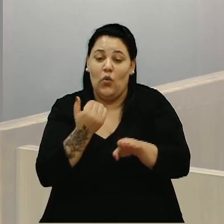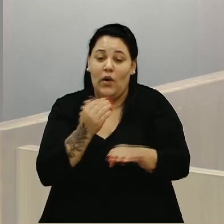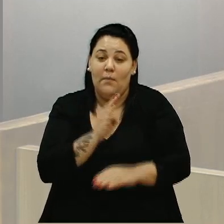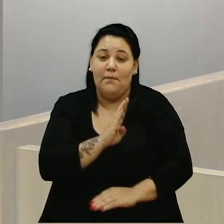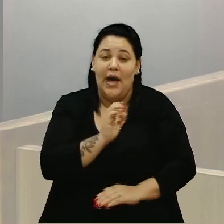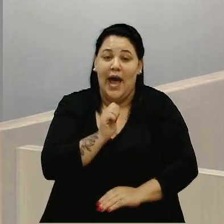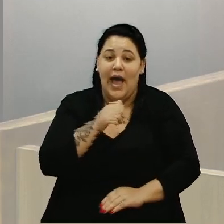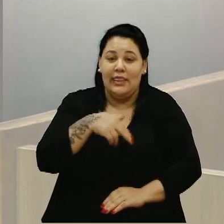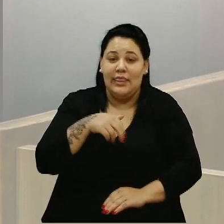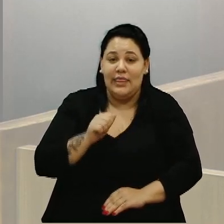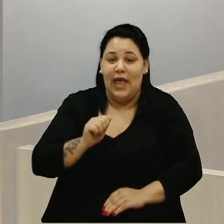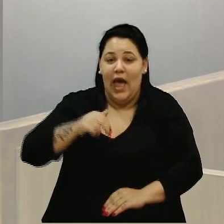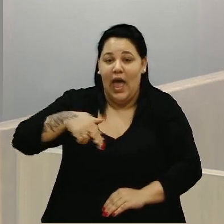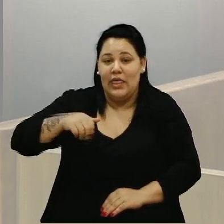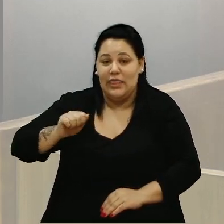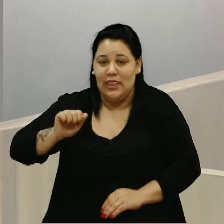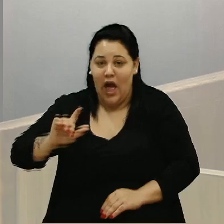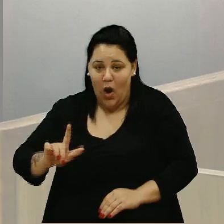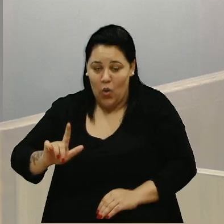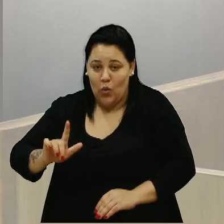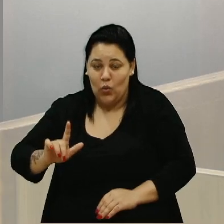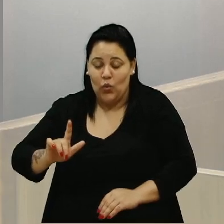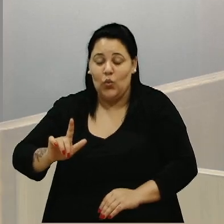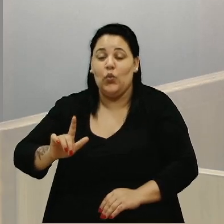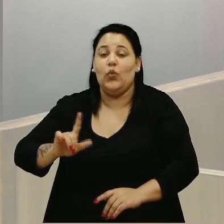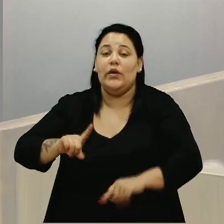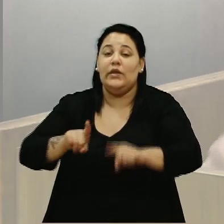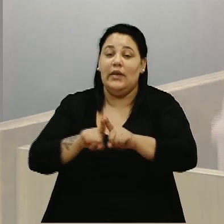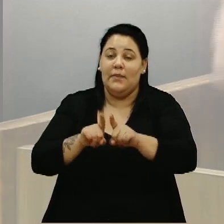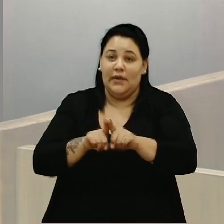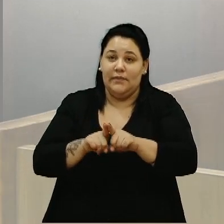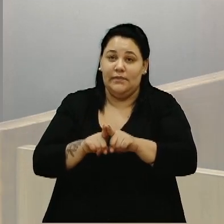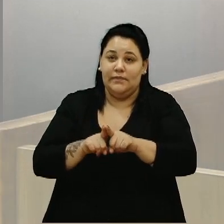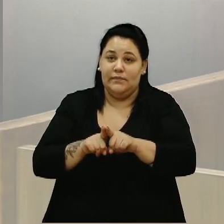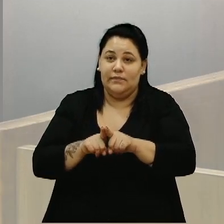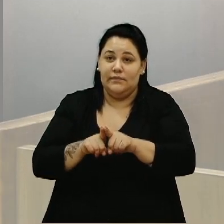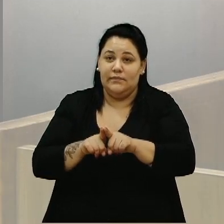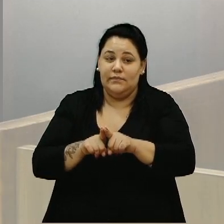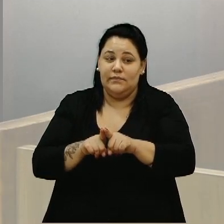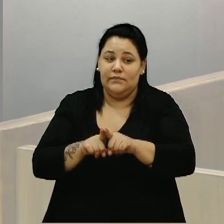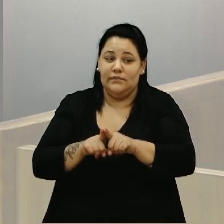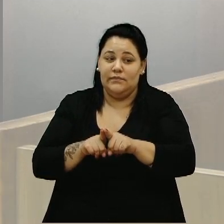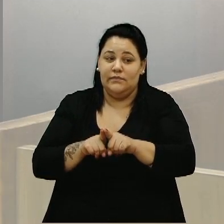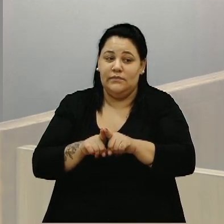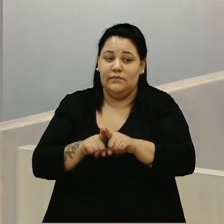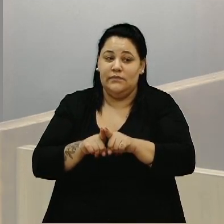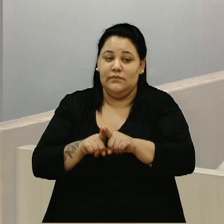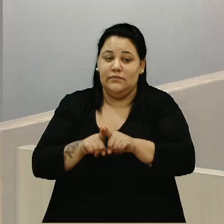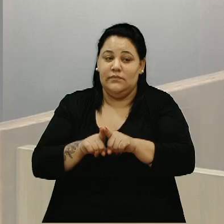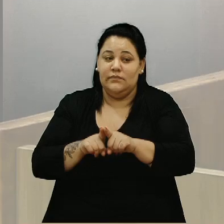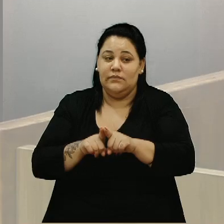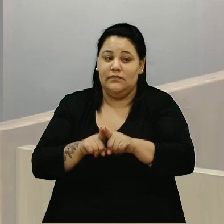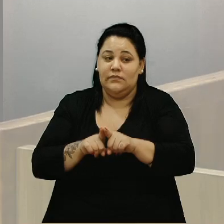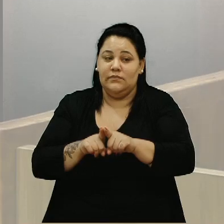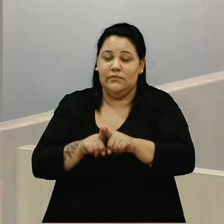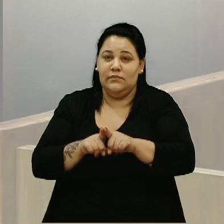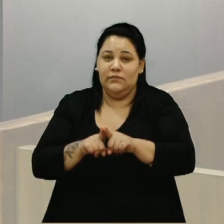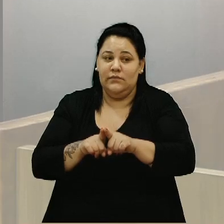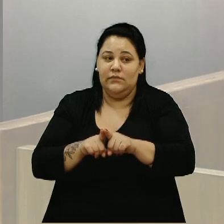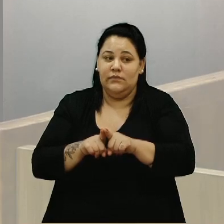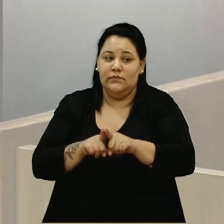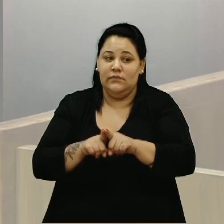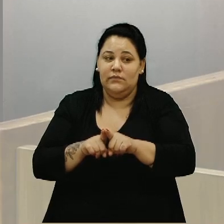Bananal. A via do Bananal, ele vai à Vila Cristina, depois segue a